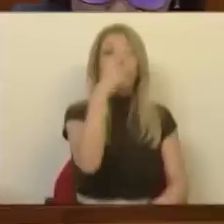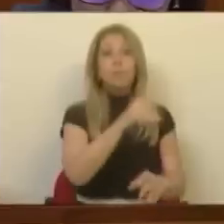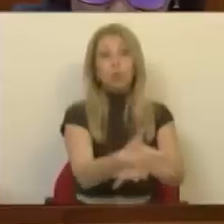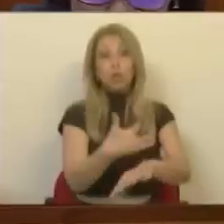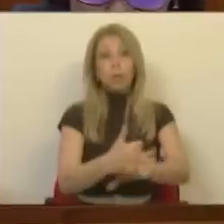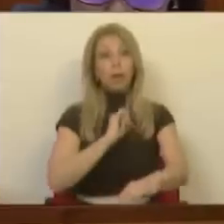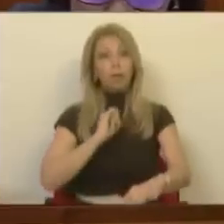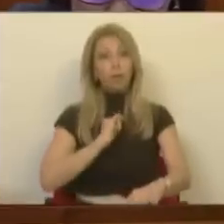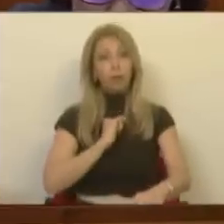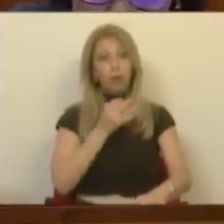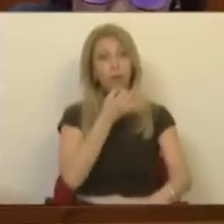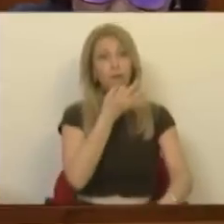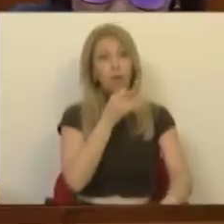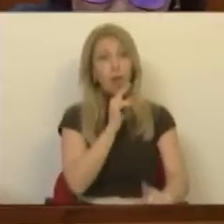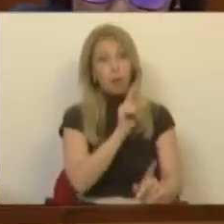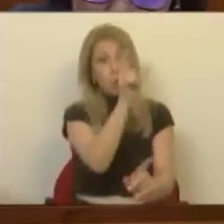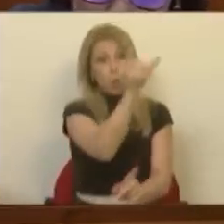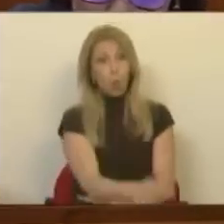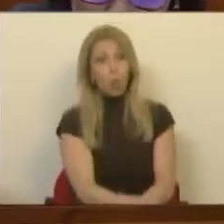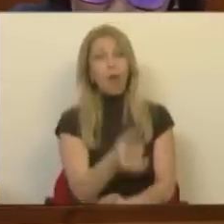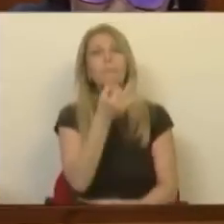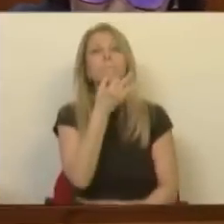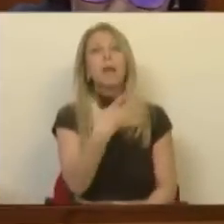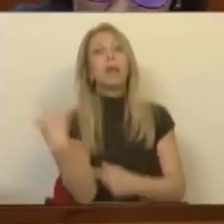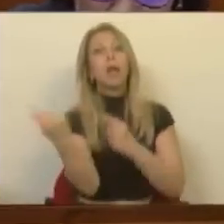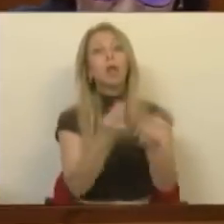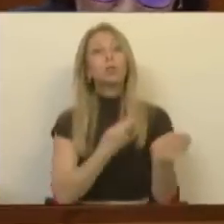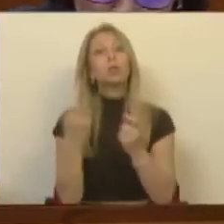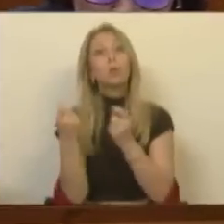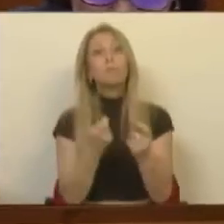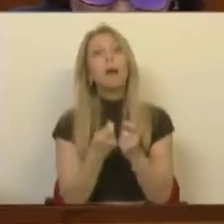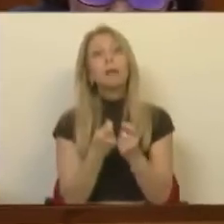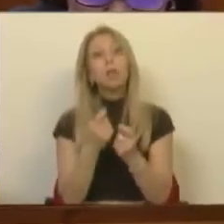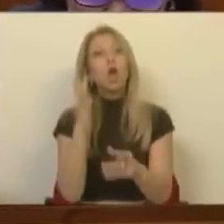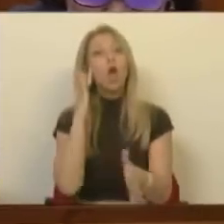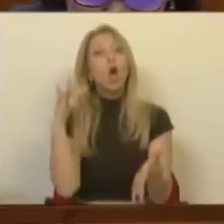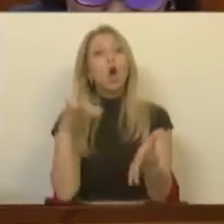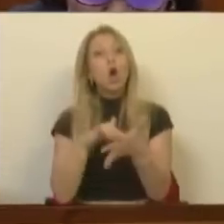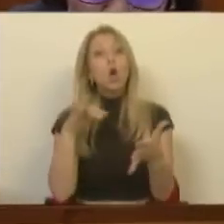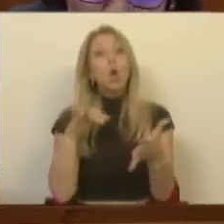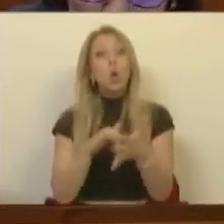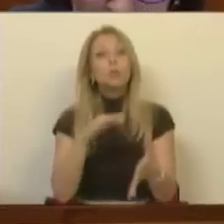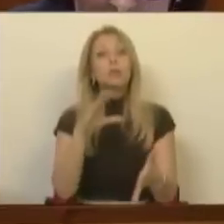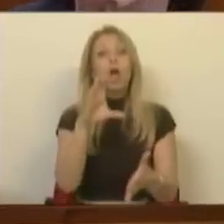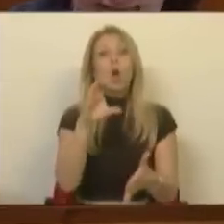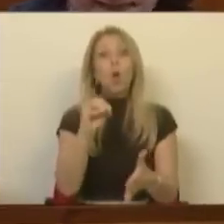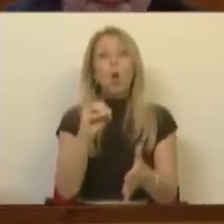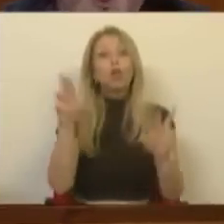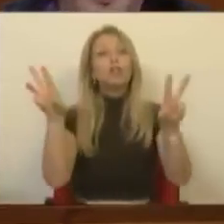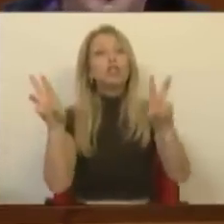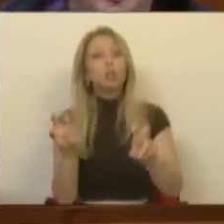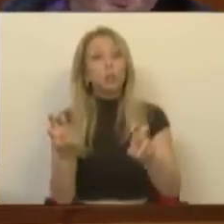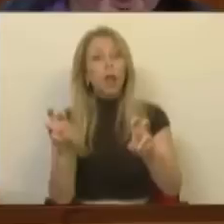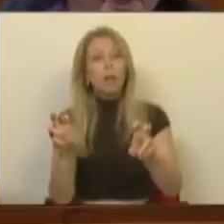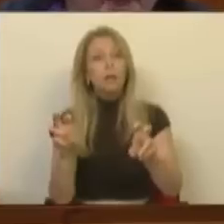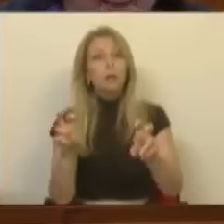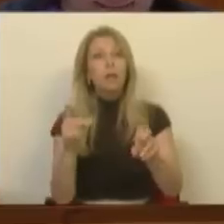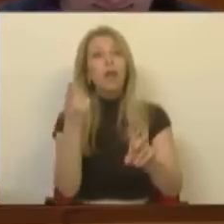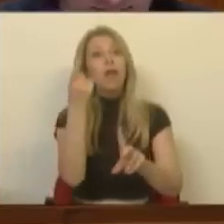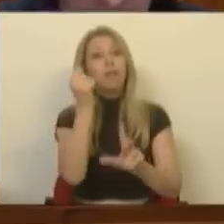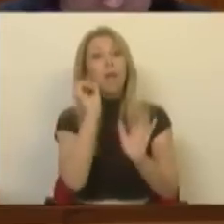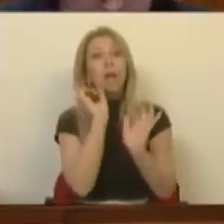meu gabinete falaram com ela na manhã do debate que por conta em que é titular não passou nenhum daquele dinheiro